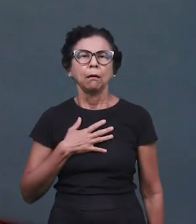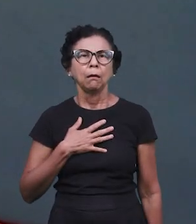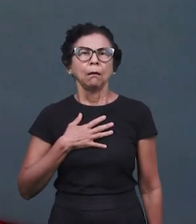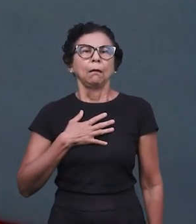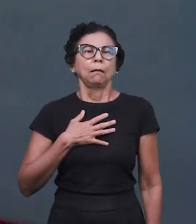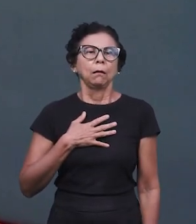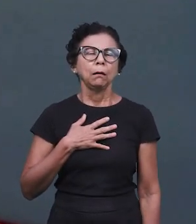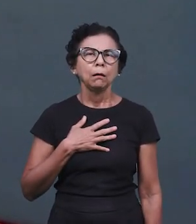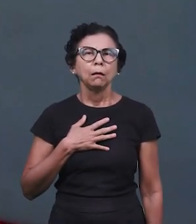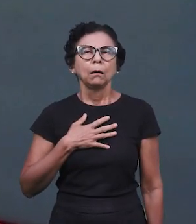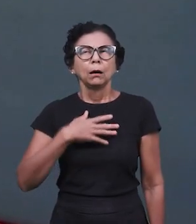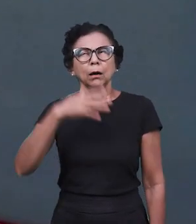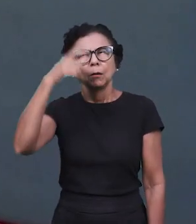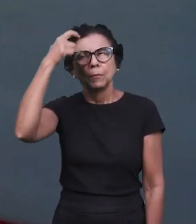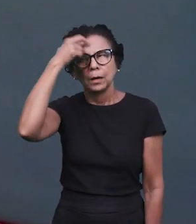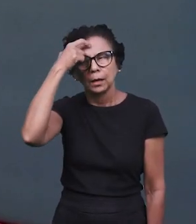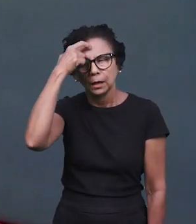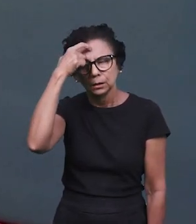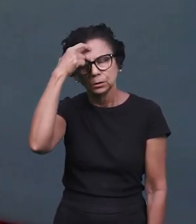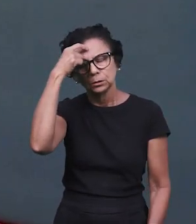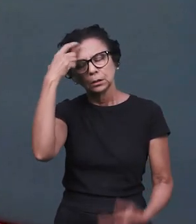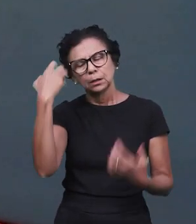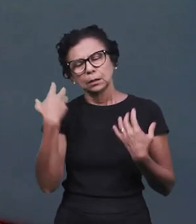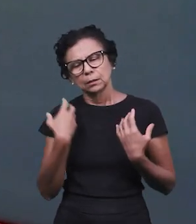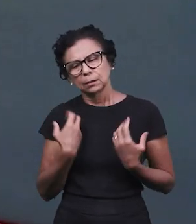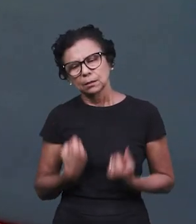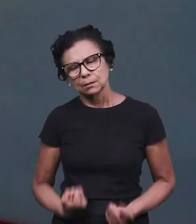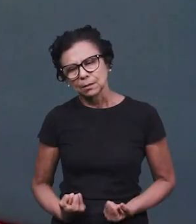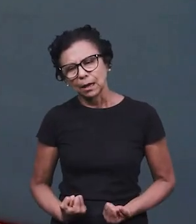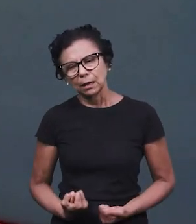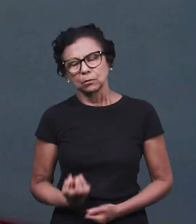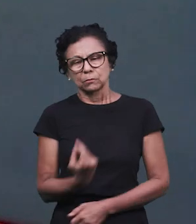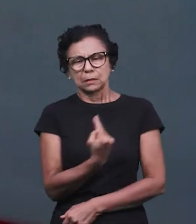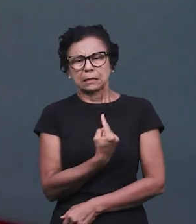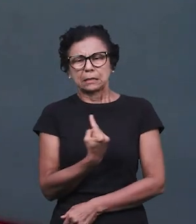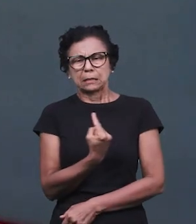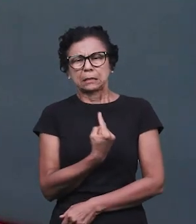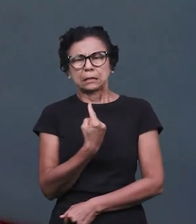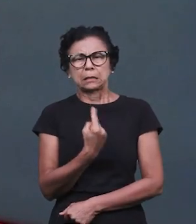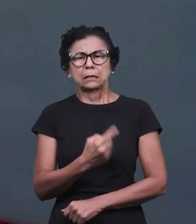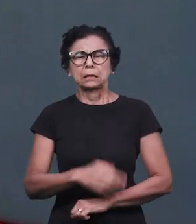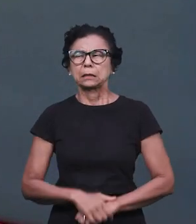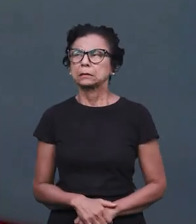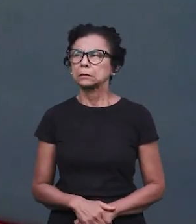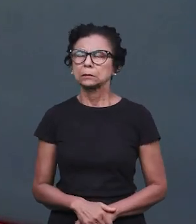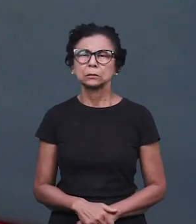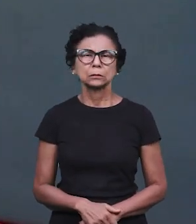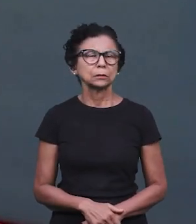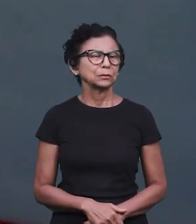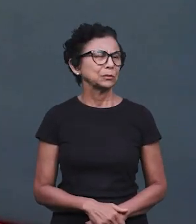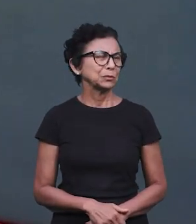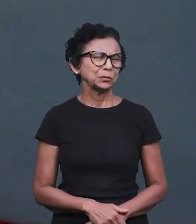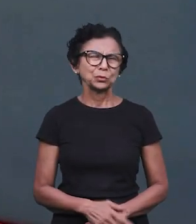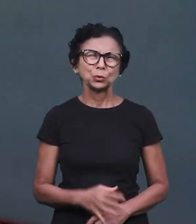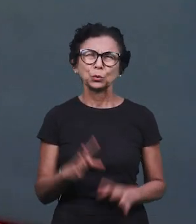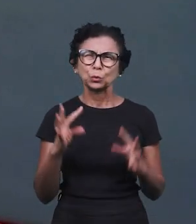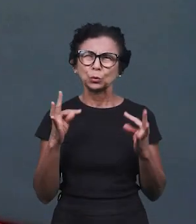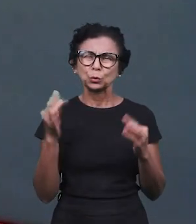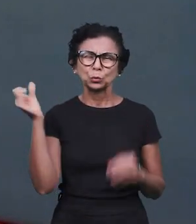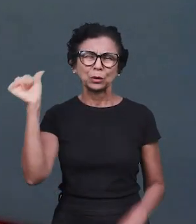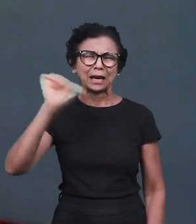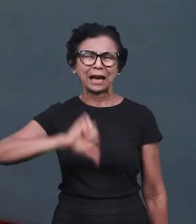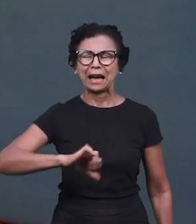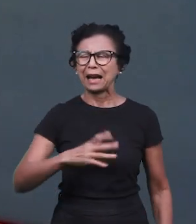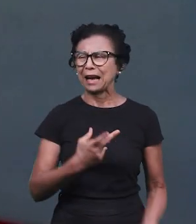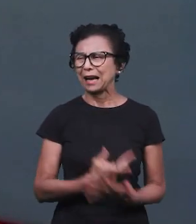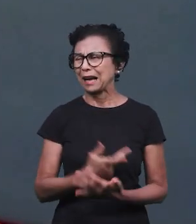processo de fadiga mental, de se isolar, tédio, pessimismo, negativismo, acho que tudo